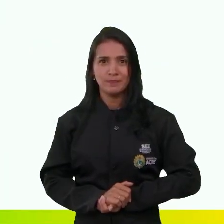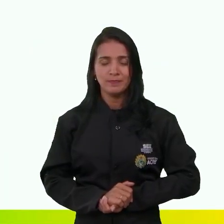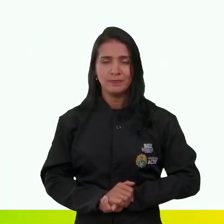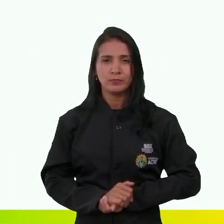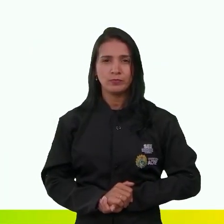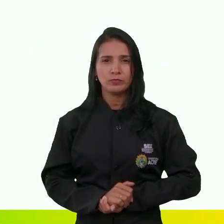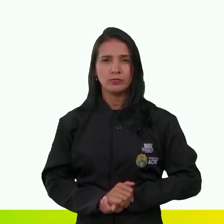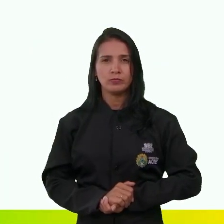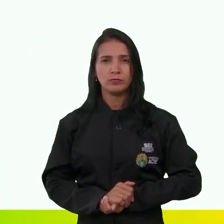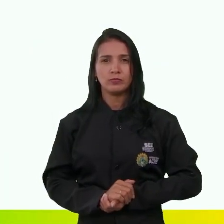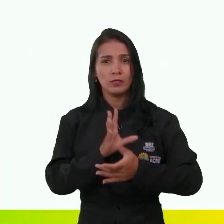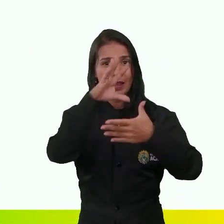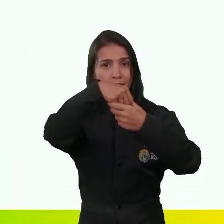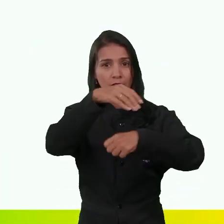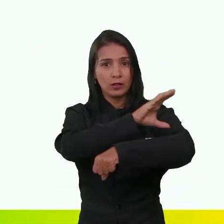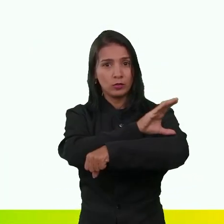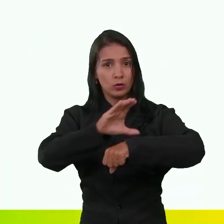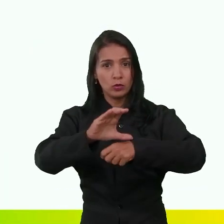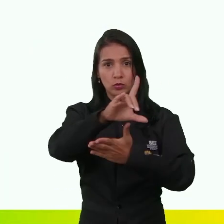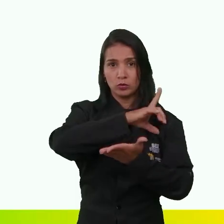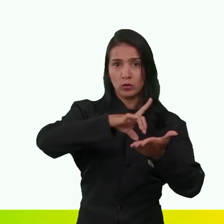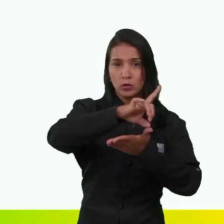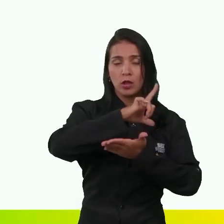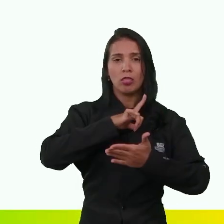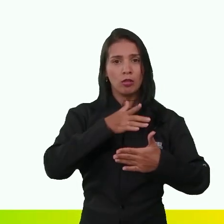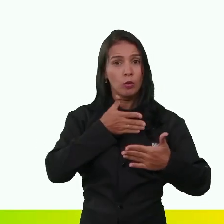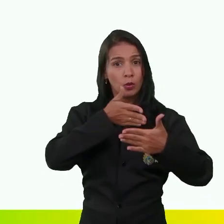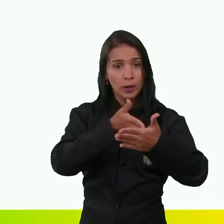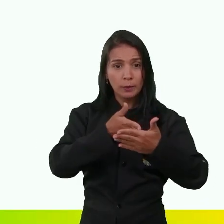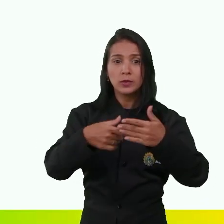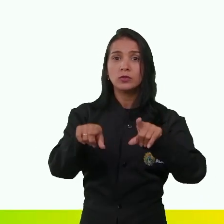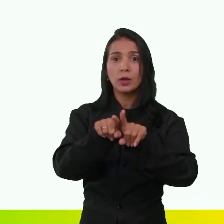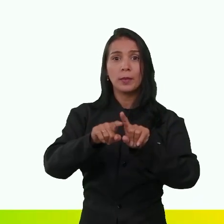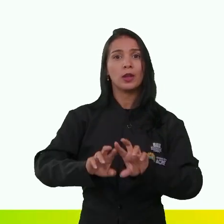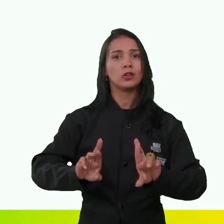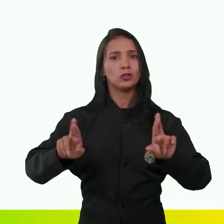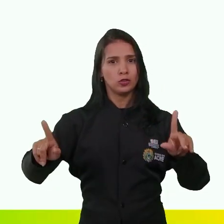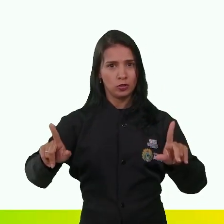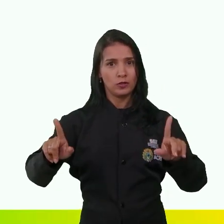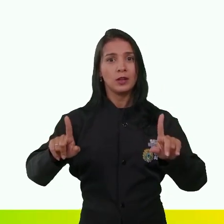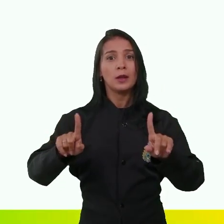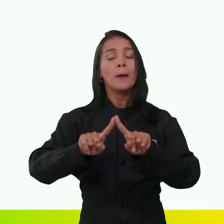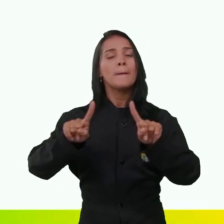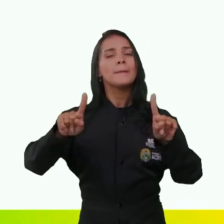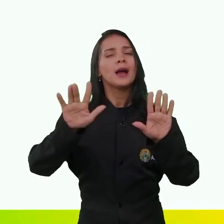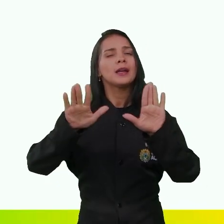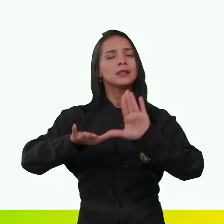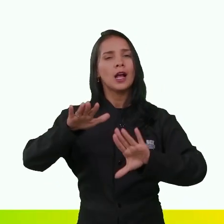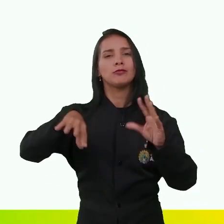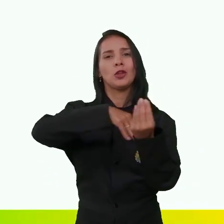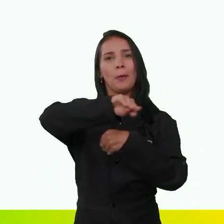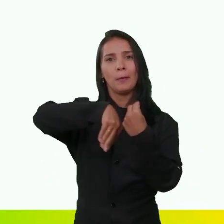Na cultura digital, os limites entre o oral e o escrito se misturam. Nas redes sociais,